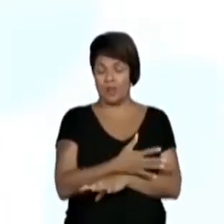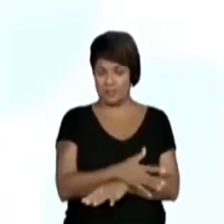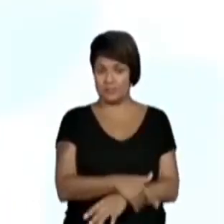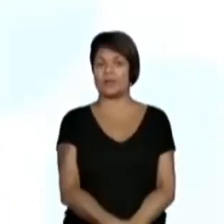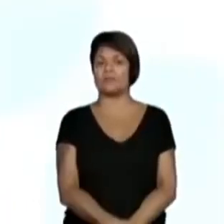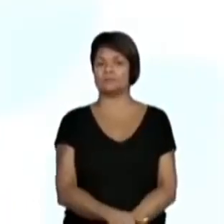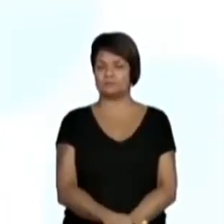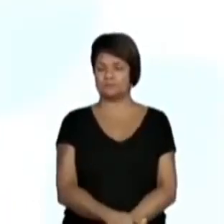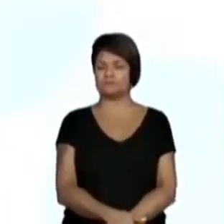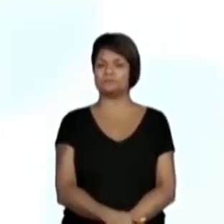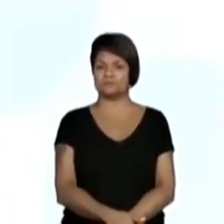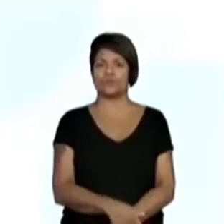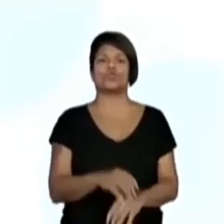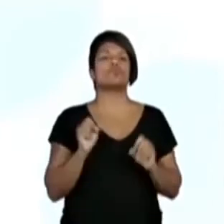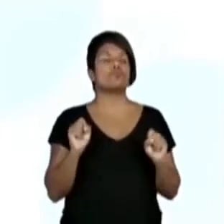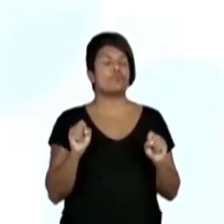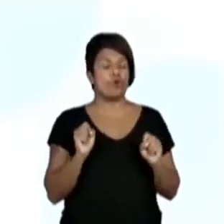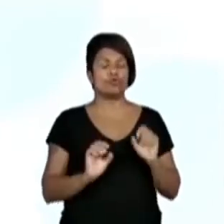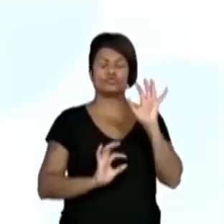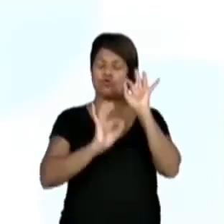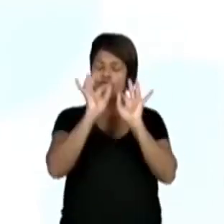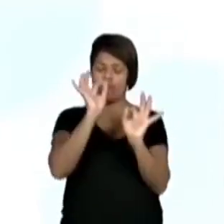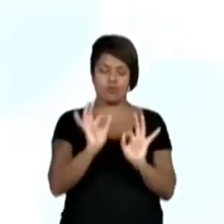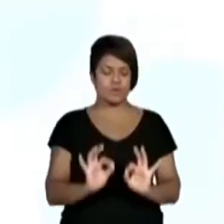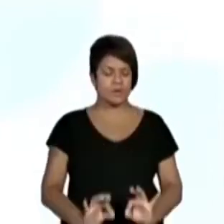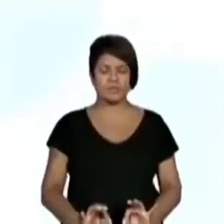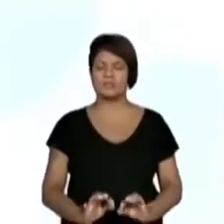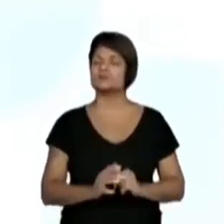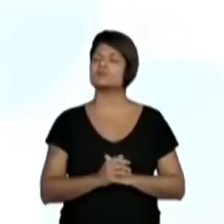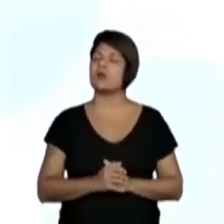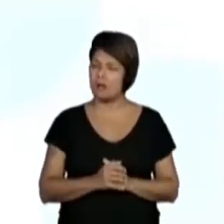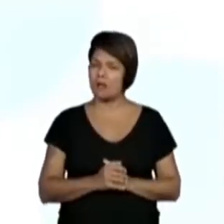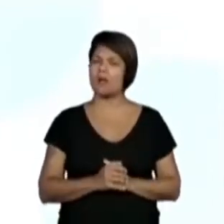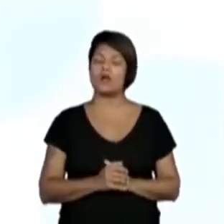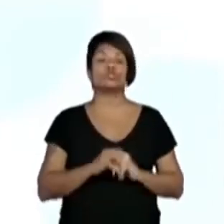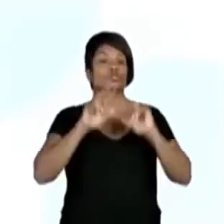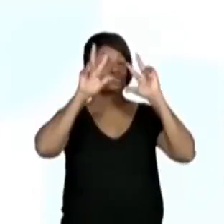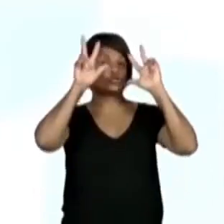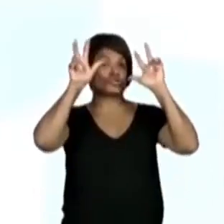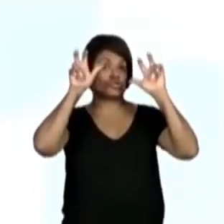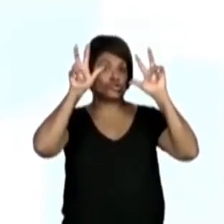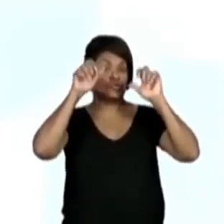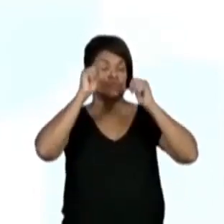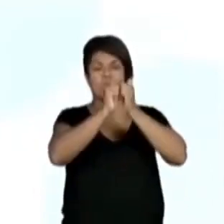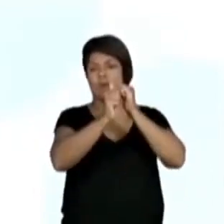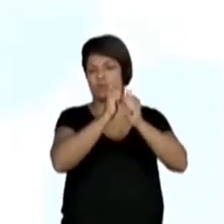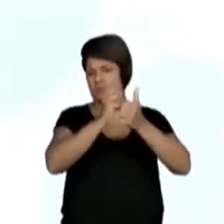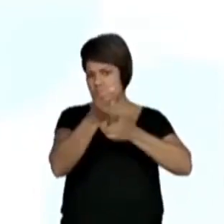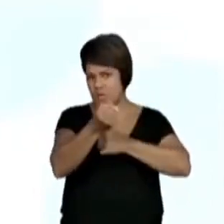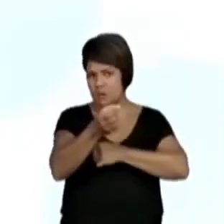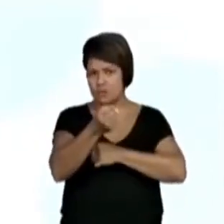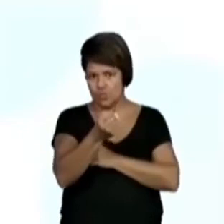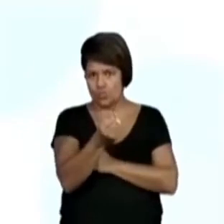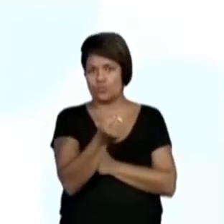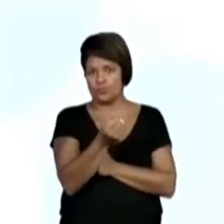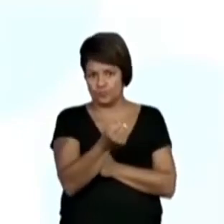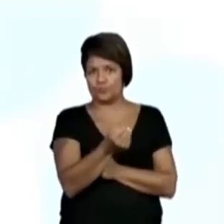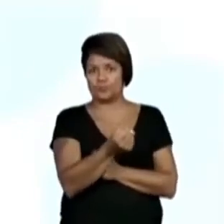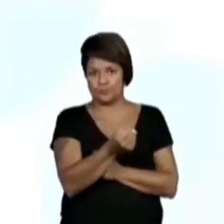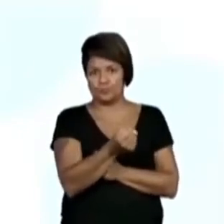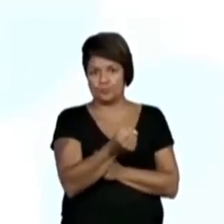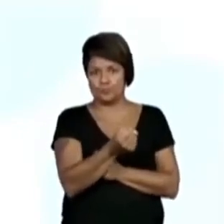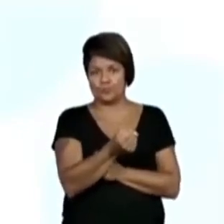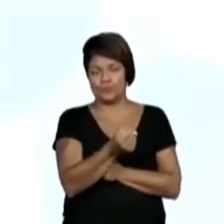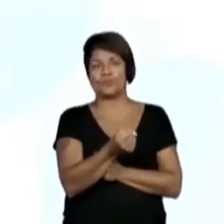nessas pecinhas. Você pode organizá-las. Título, arroz branco.